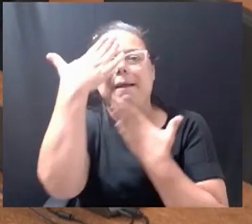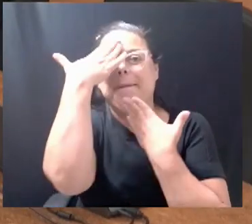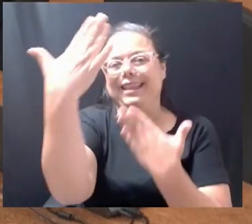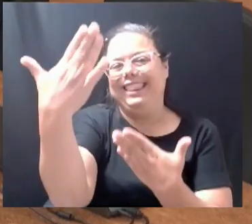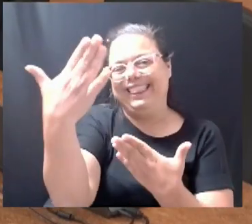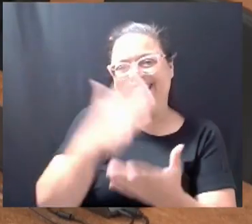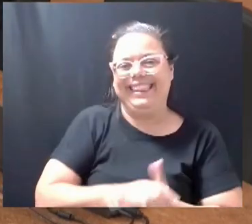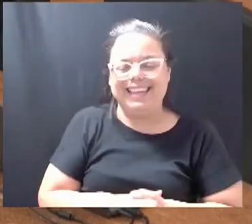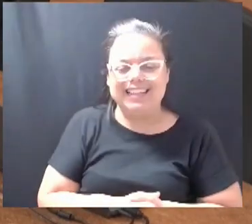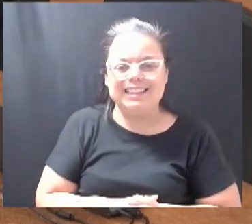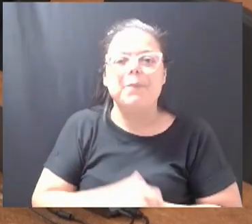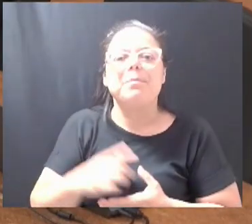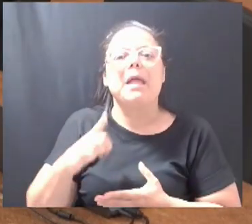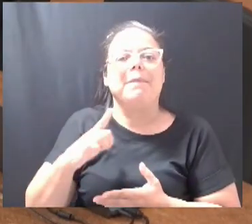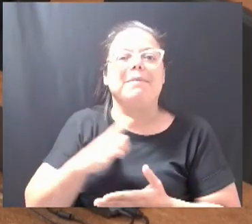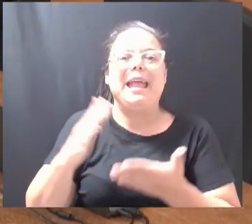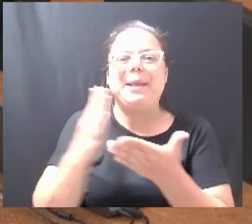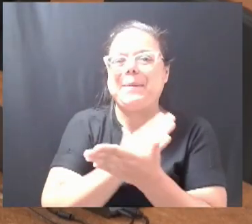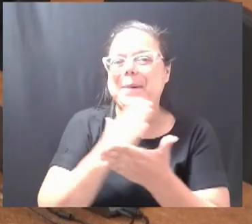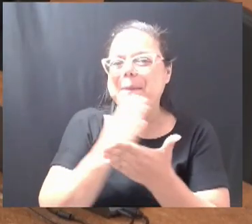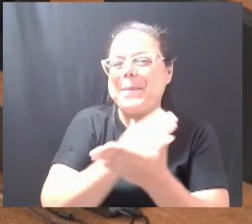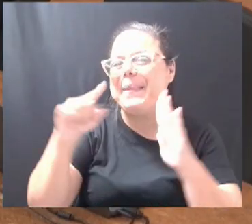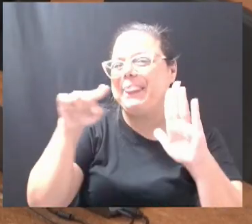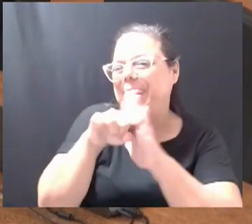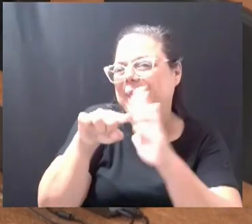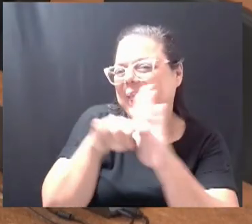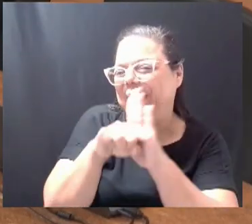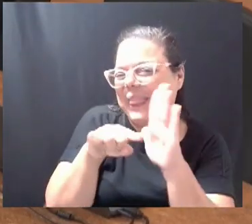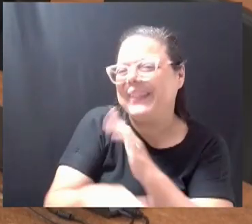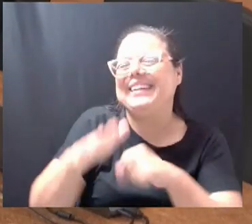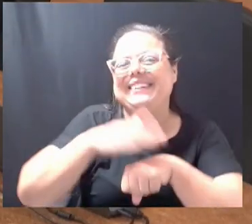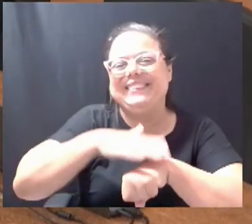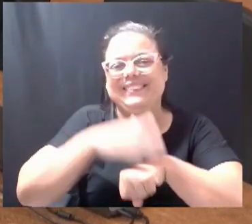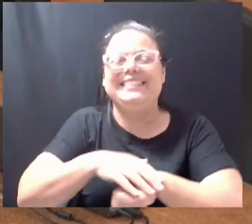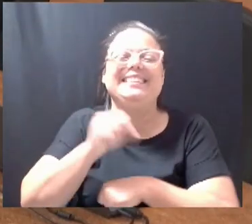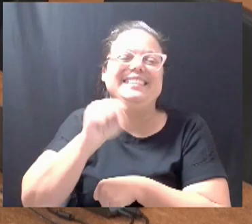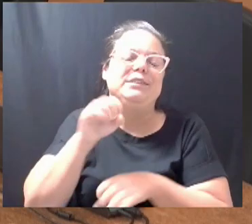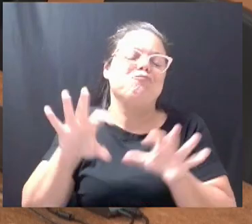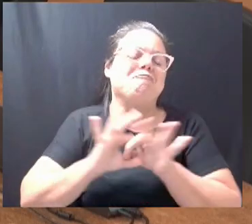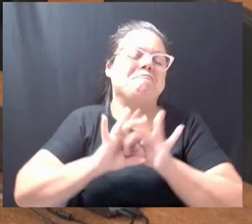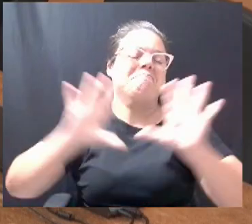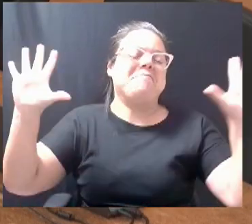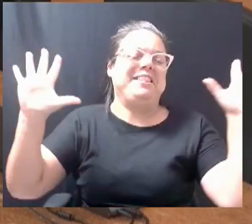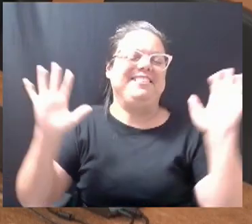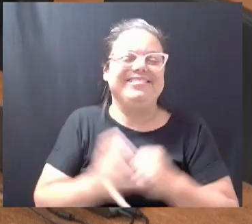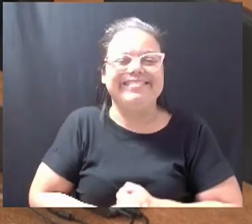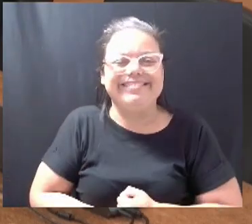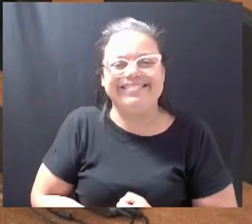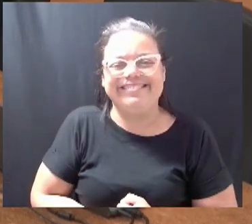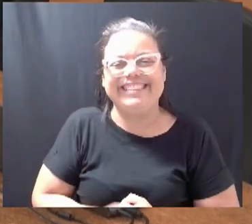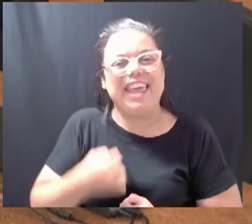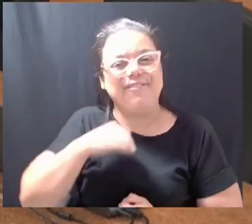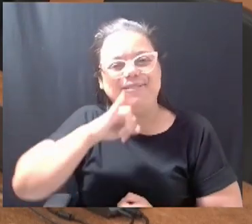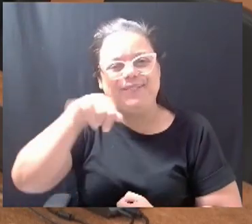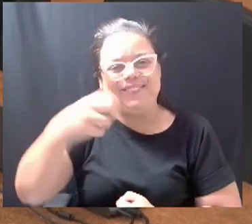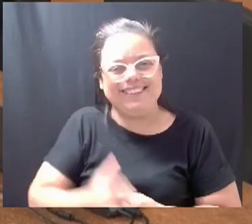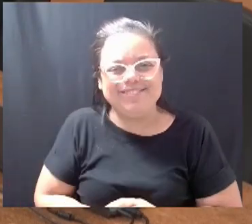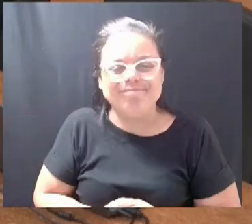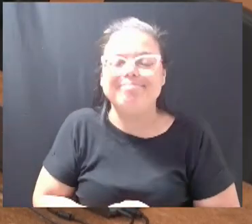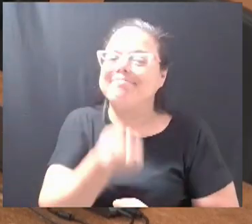questões para fazer. Eu vou Fique à aproveitar. vontade. Fique à vontade. Eu vou aproveitar. Bom,